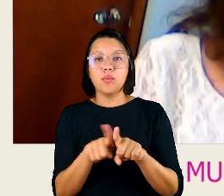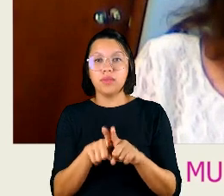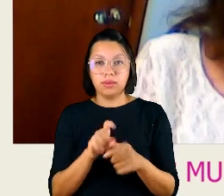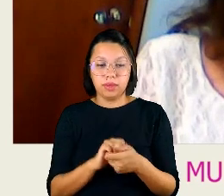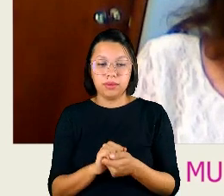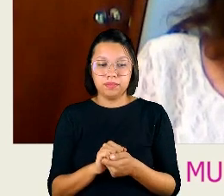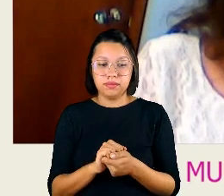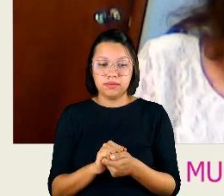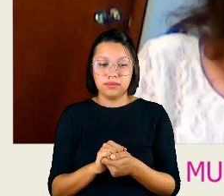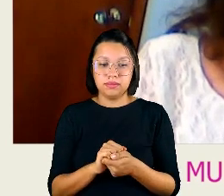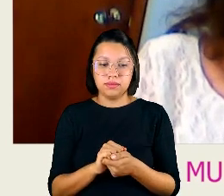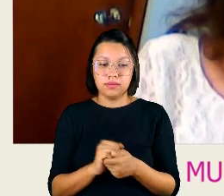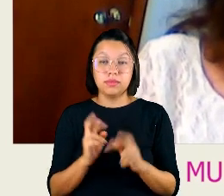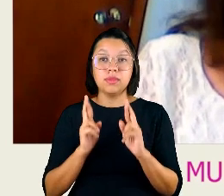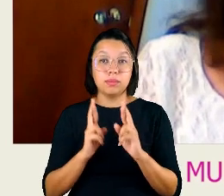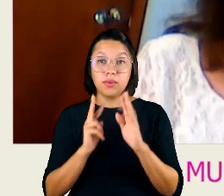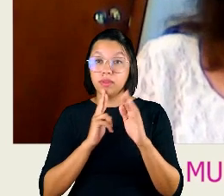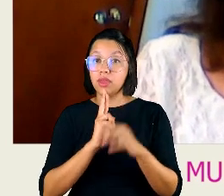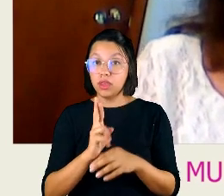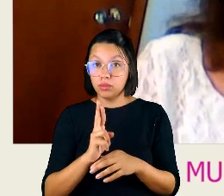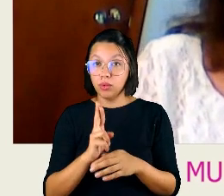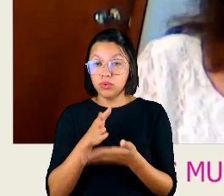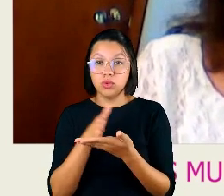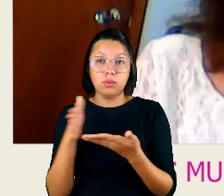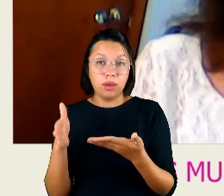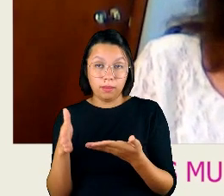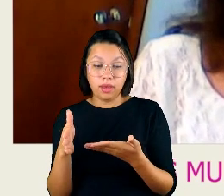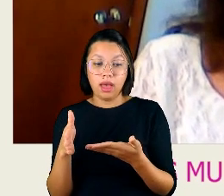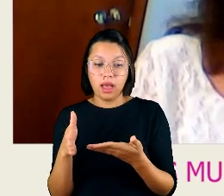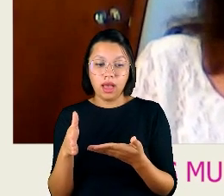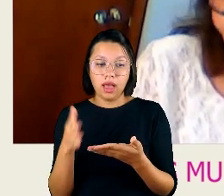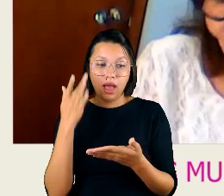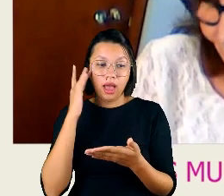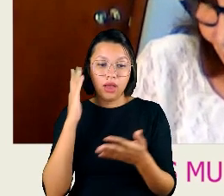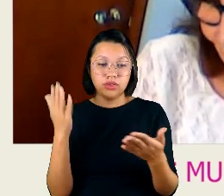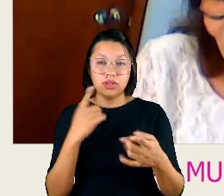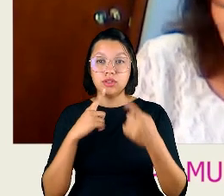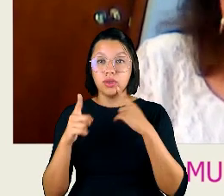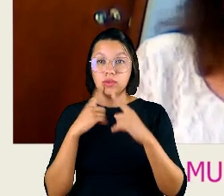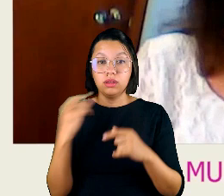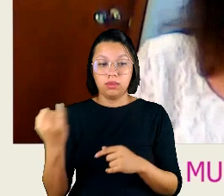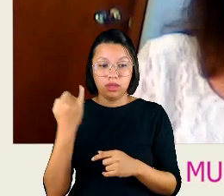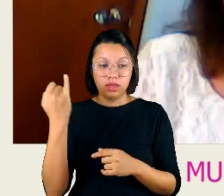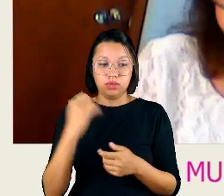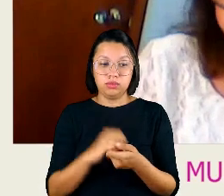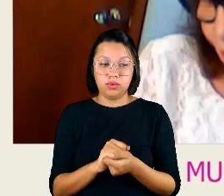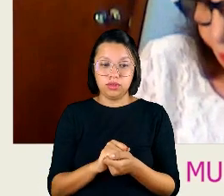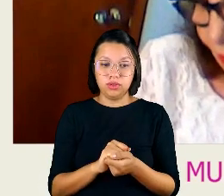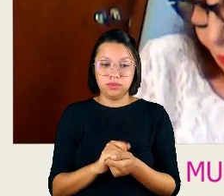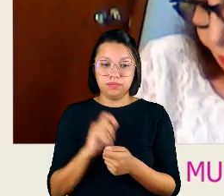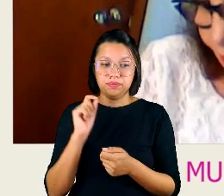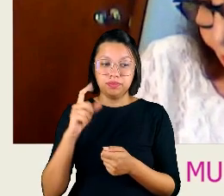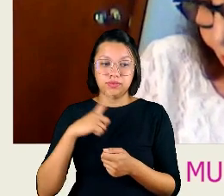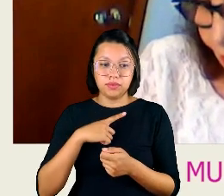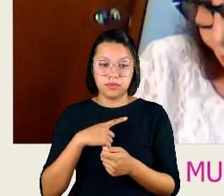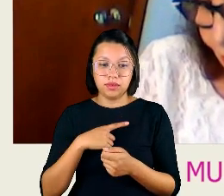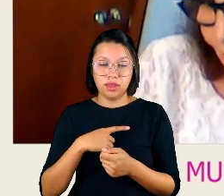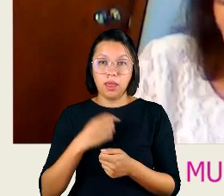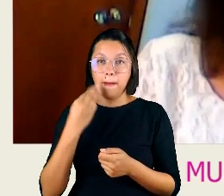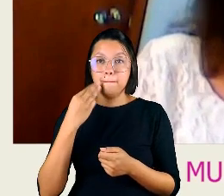Espero ter respondido uma parte. Acho que esse é um debate muito importante e que tem aí milhões de